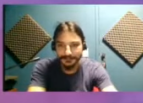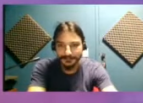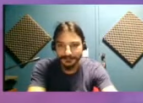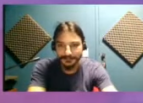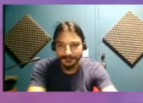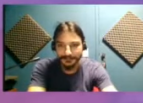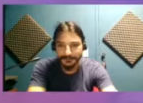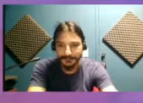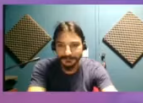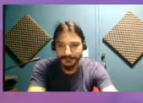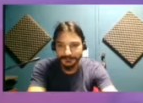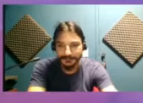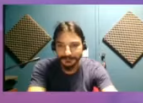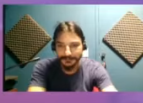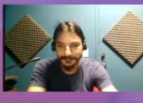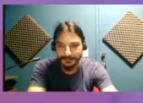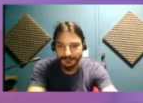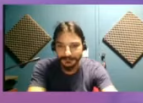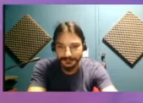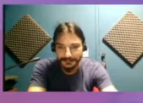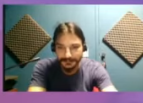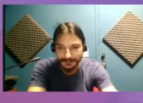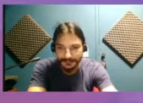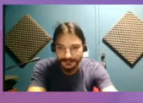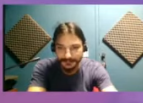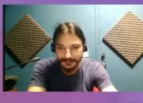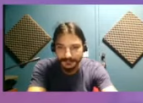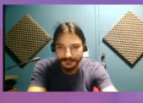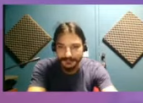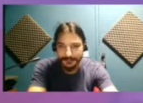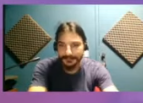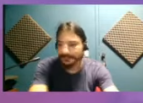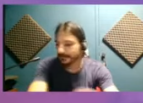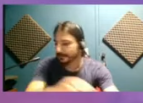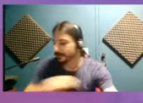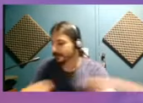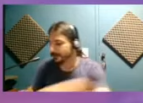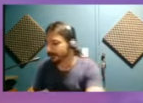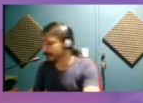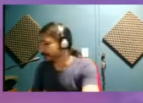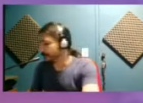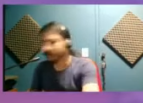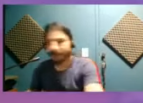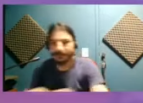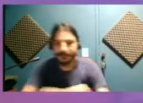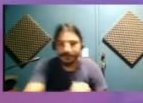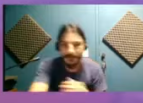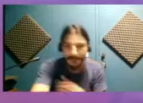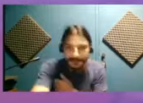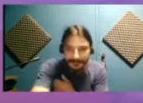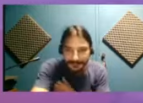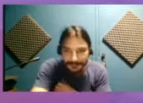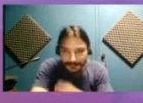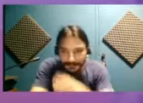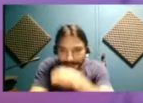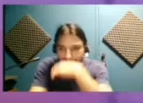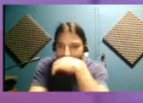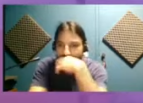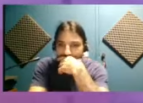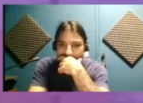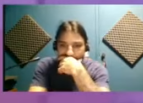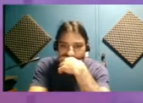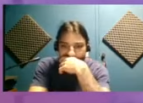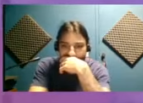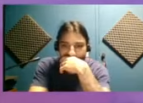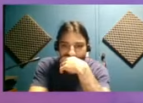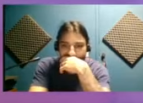Brasil além de ser o grande responsável pela queda considerável no número de crianças vacinadas pelo no país ao ir